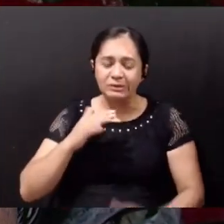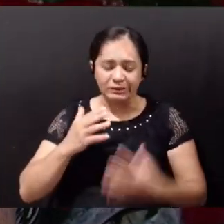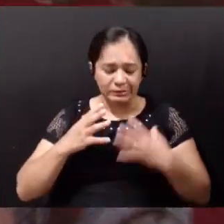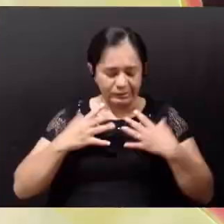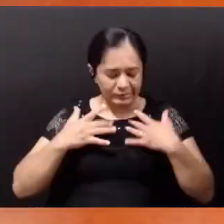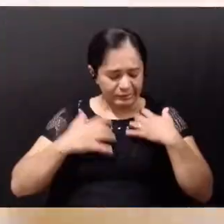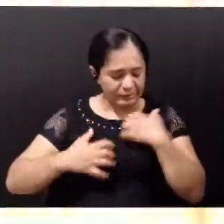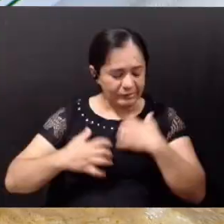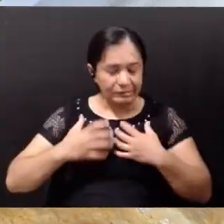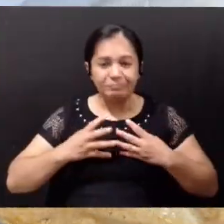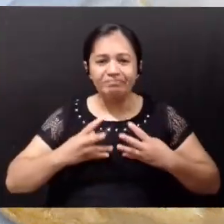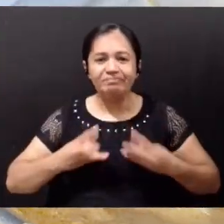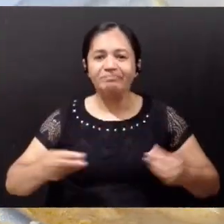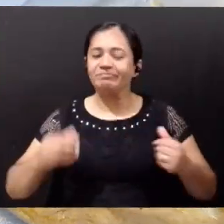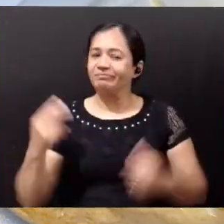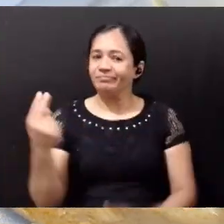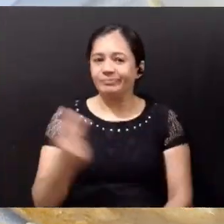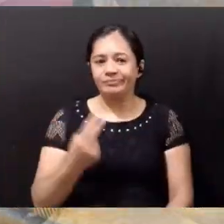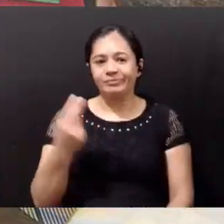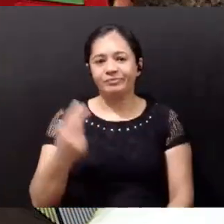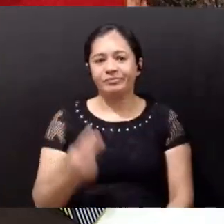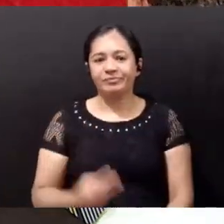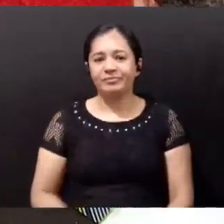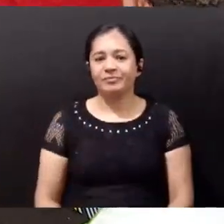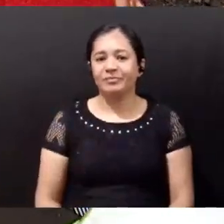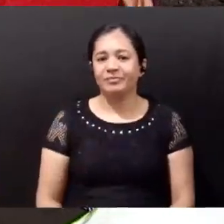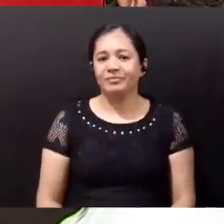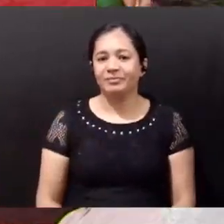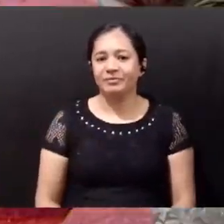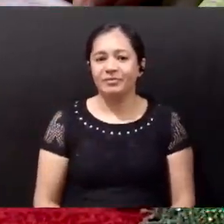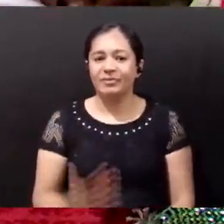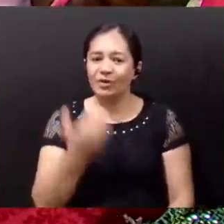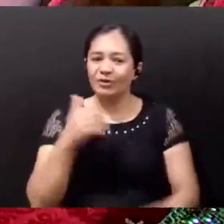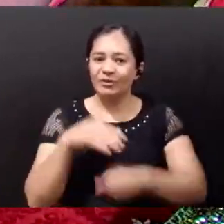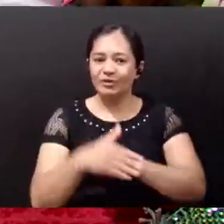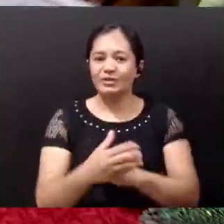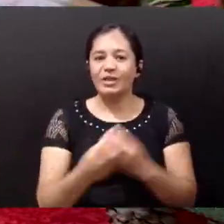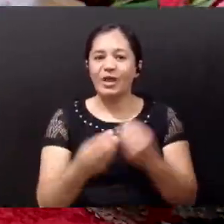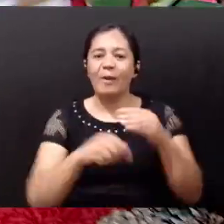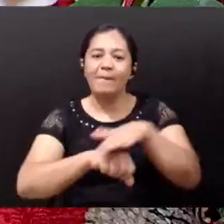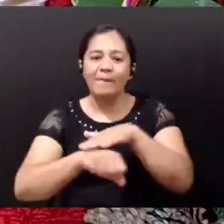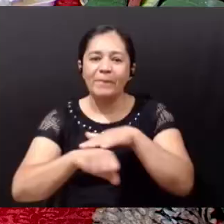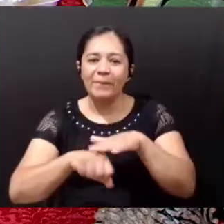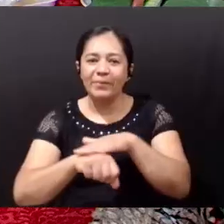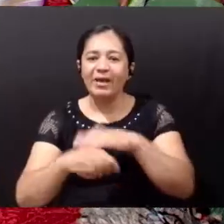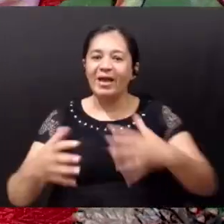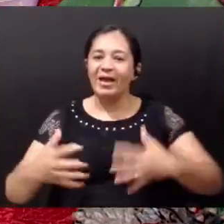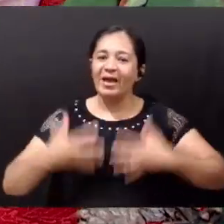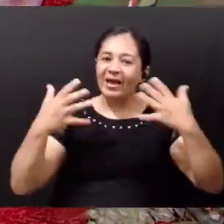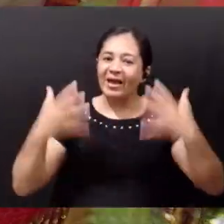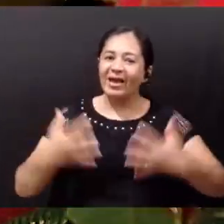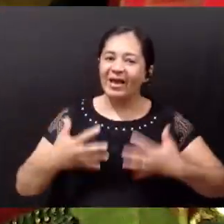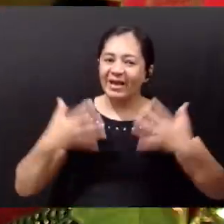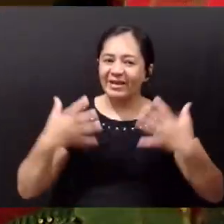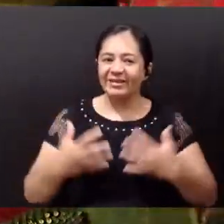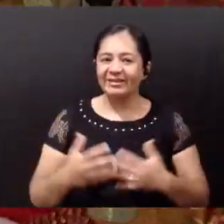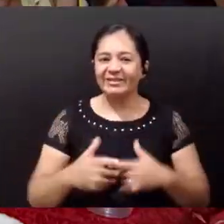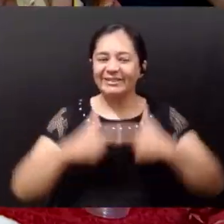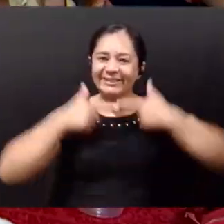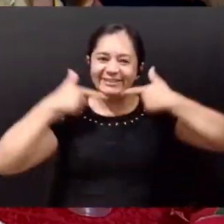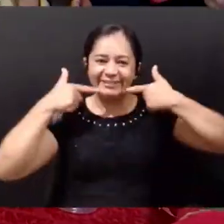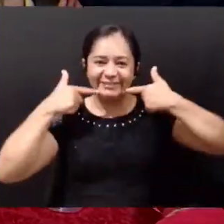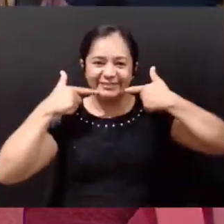Não compensa. Um jantar memorável com muita conversa, alegria estampada em muitos sorrisos,